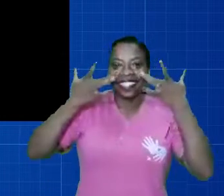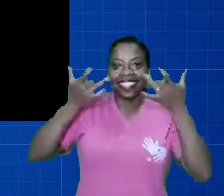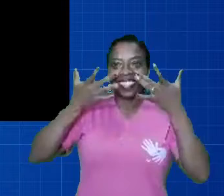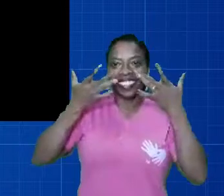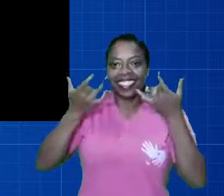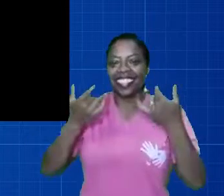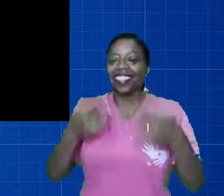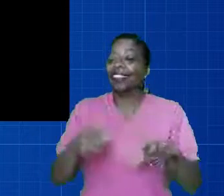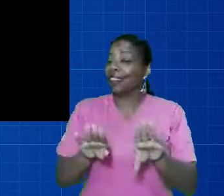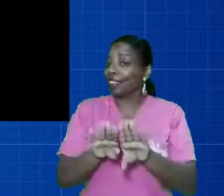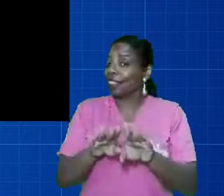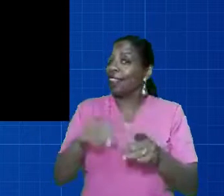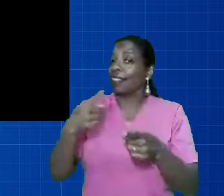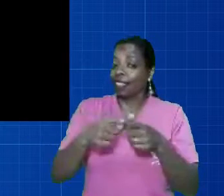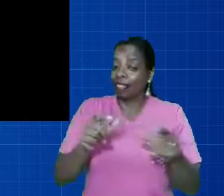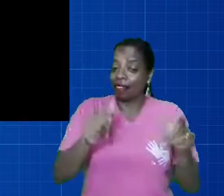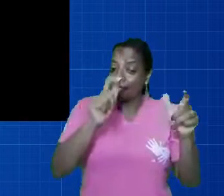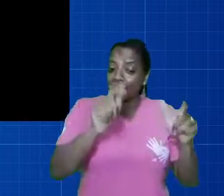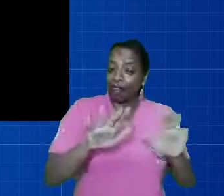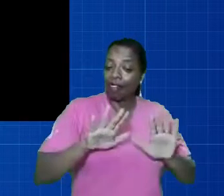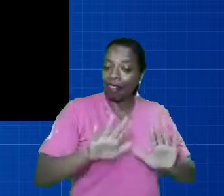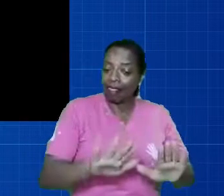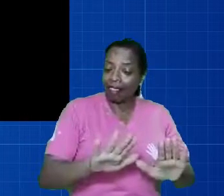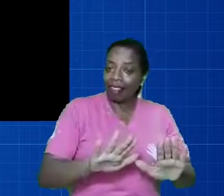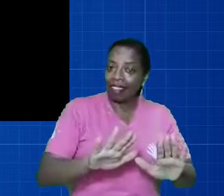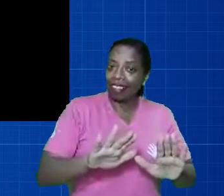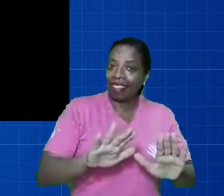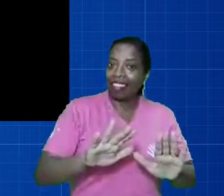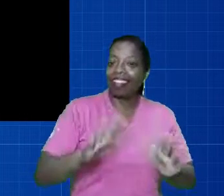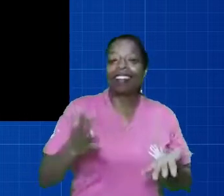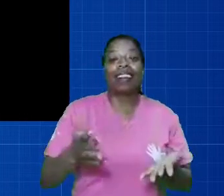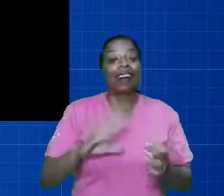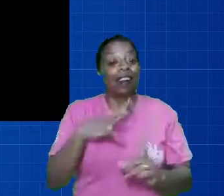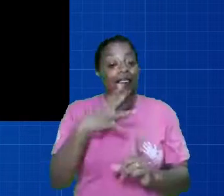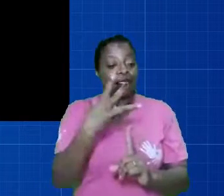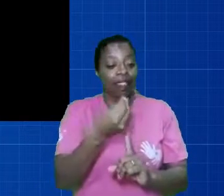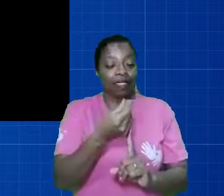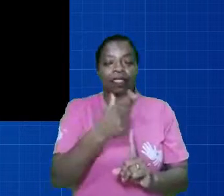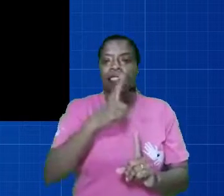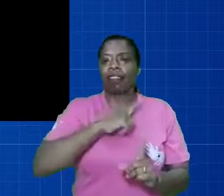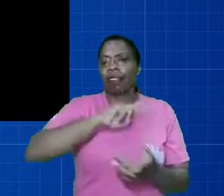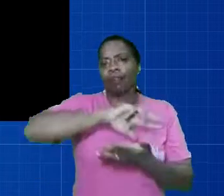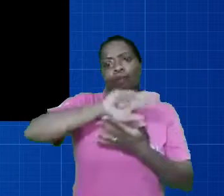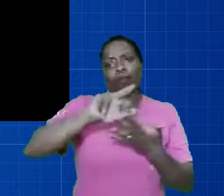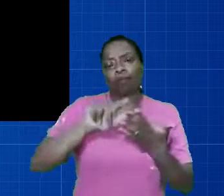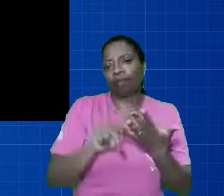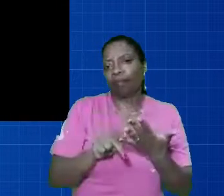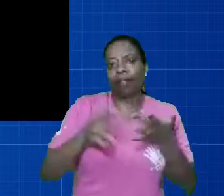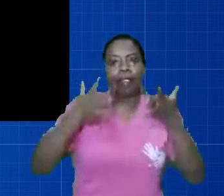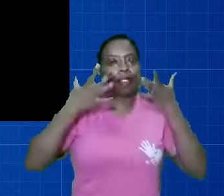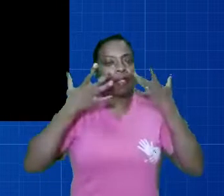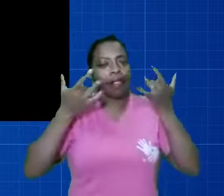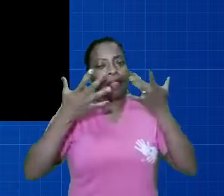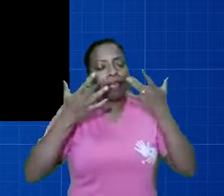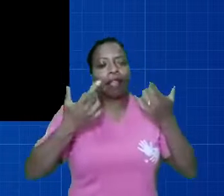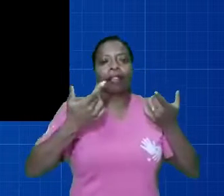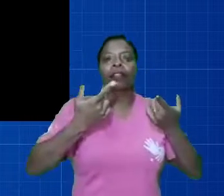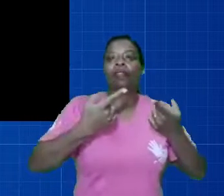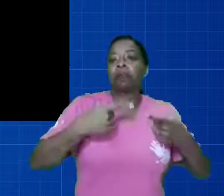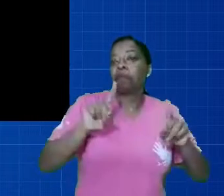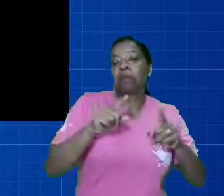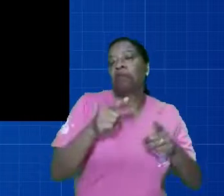que podia abrigar as múltiplas linguagens artísticas, né, embora a música a gente não tenha conseguido, né, mas o